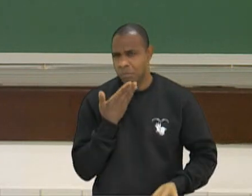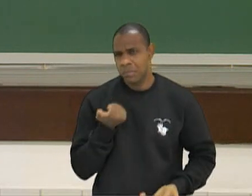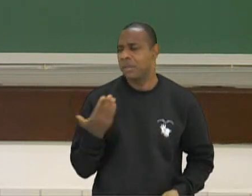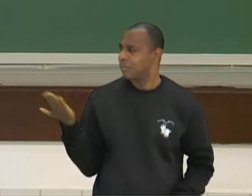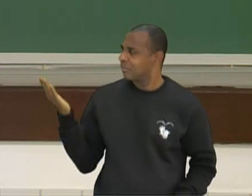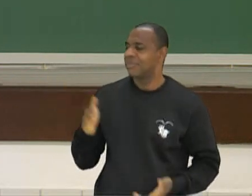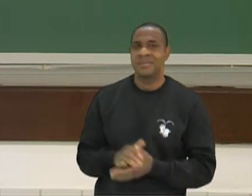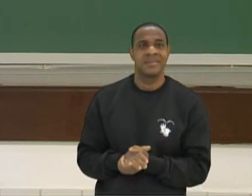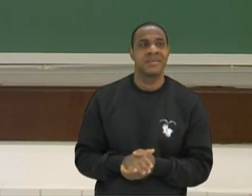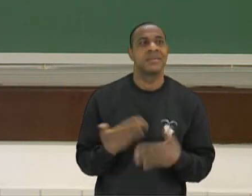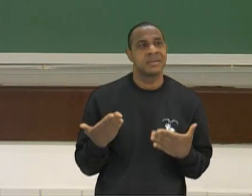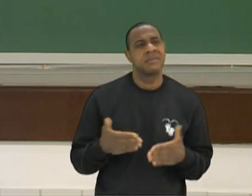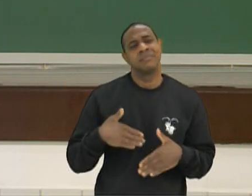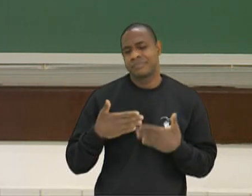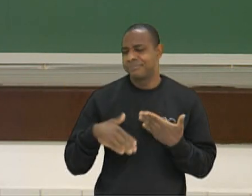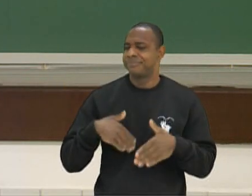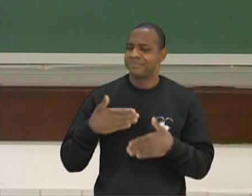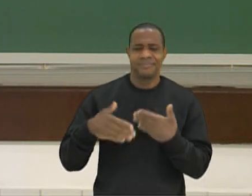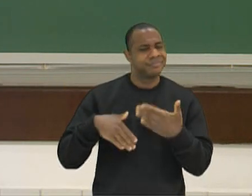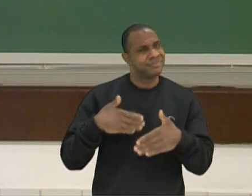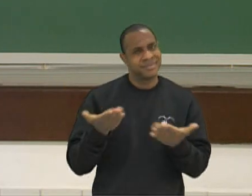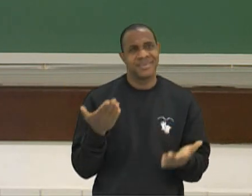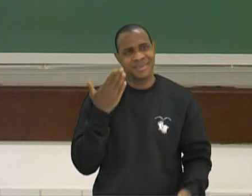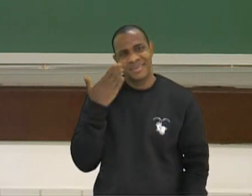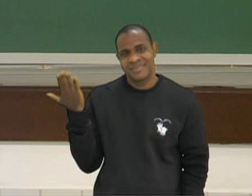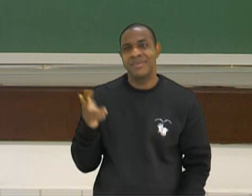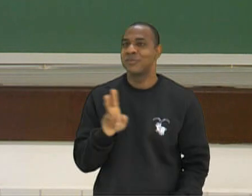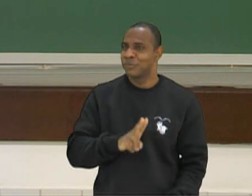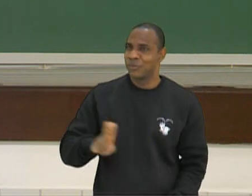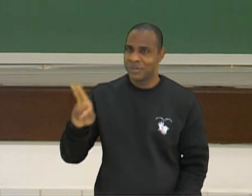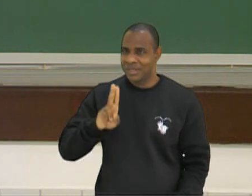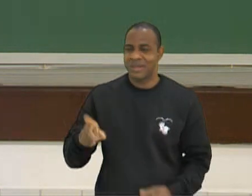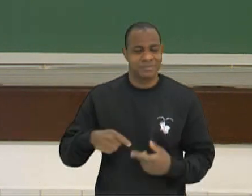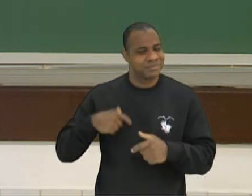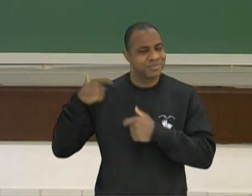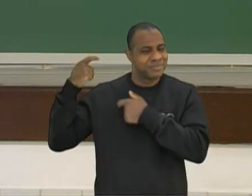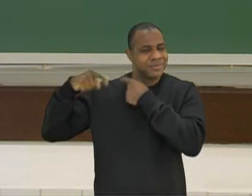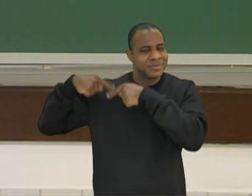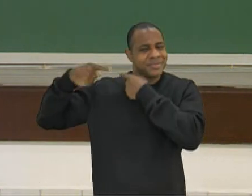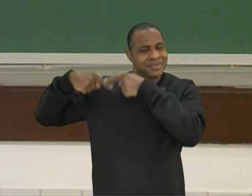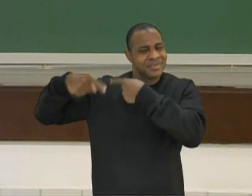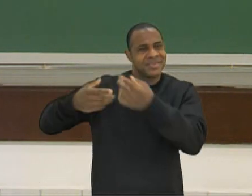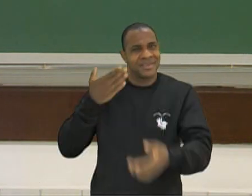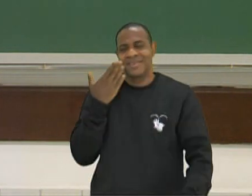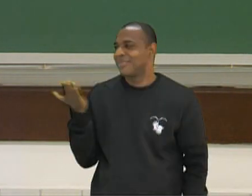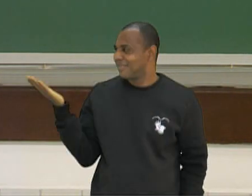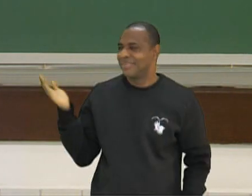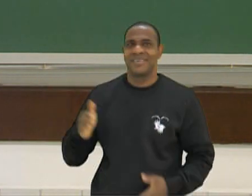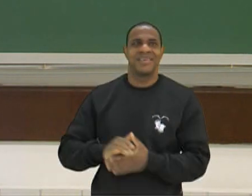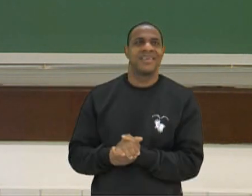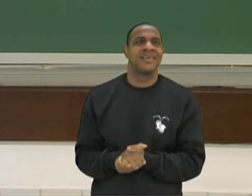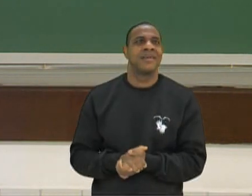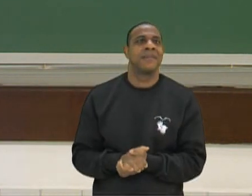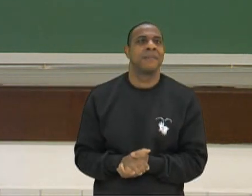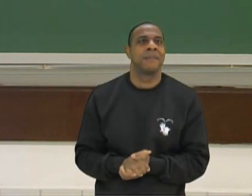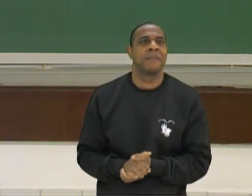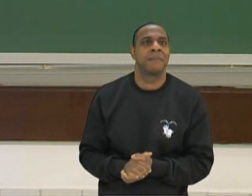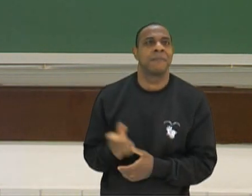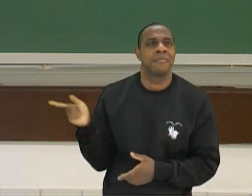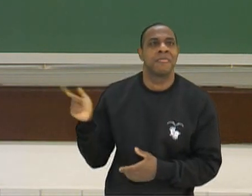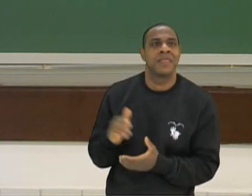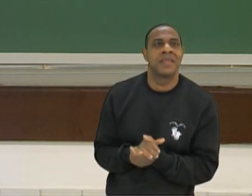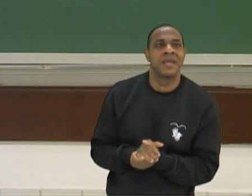Então assim, e foi um componente ali muito utilizado ao longo de gerações. Então vamos avançar aqui, ó. O que